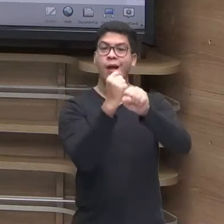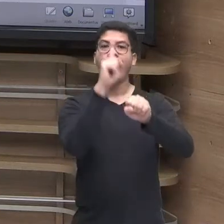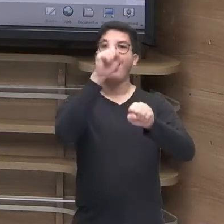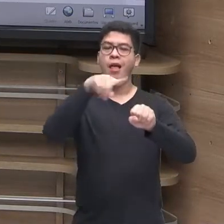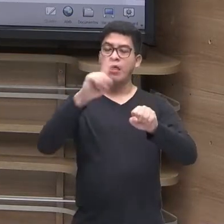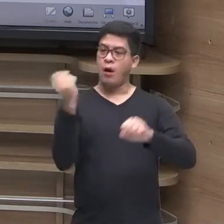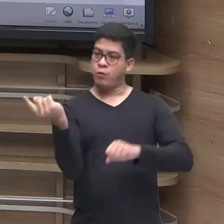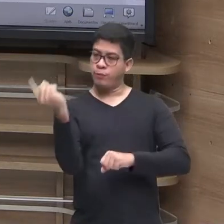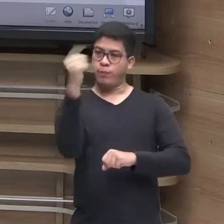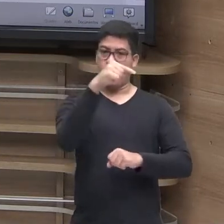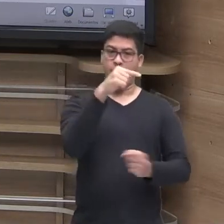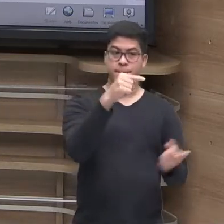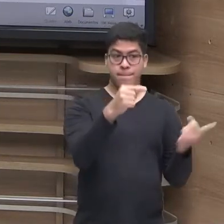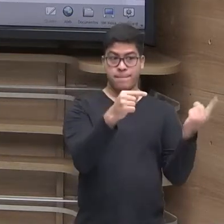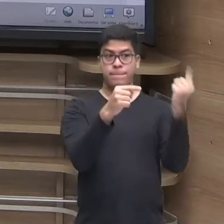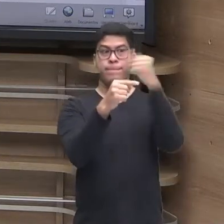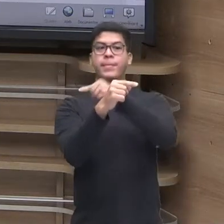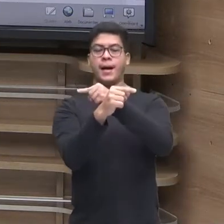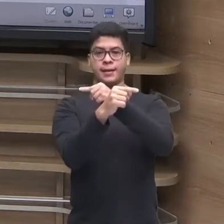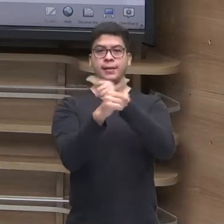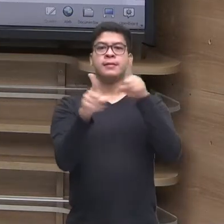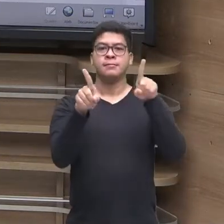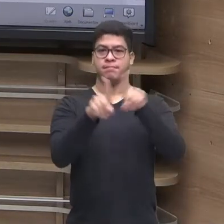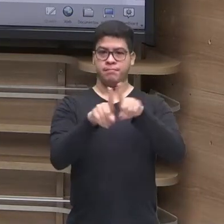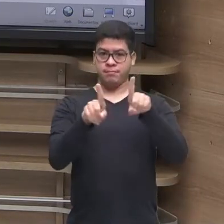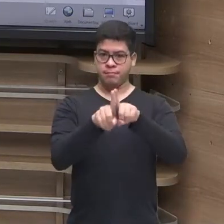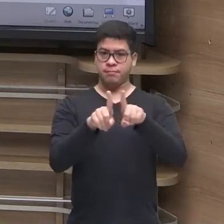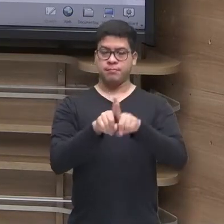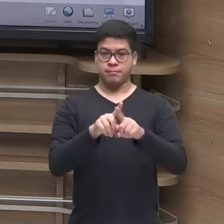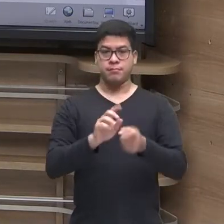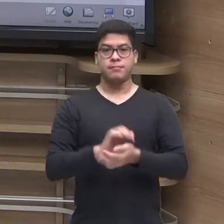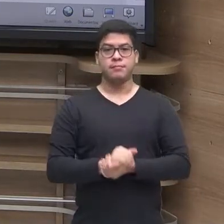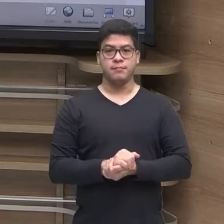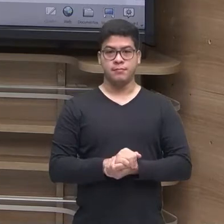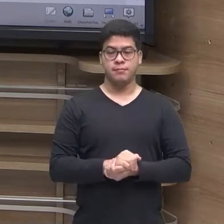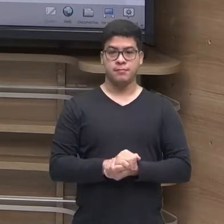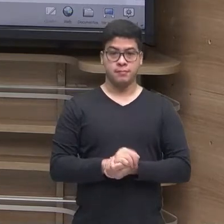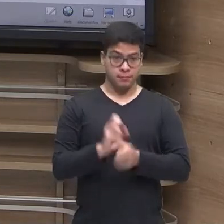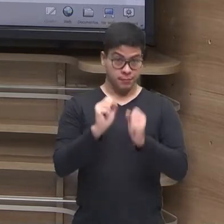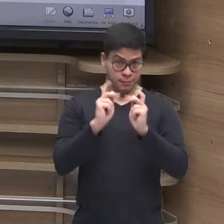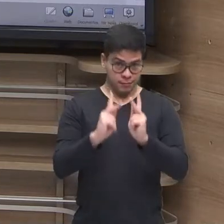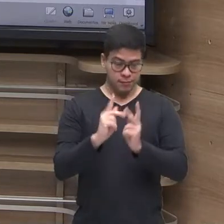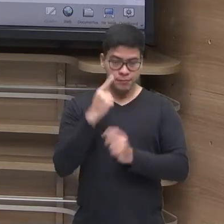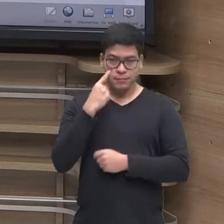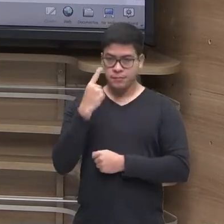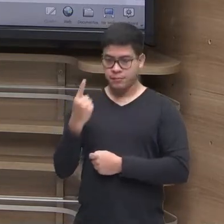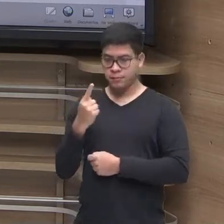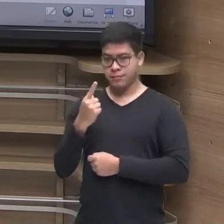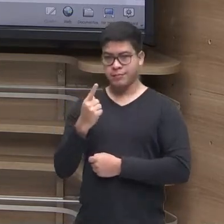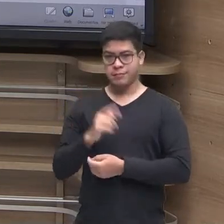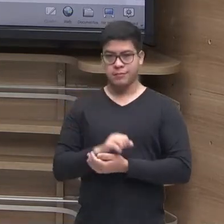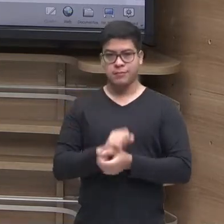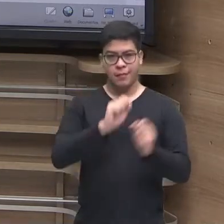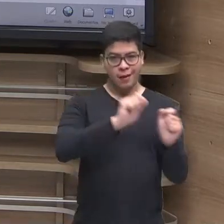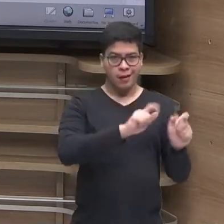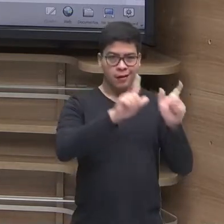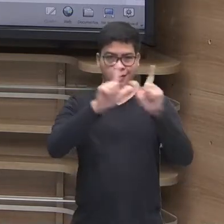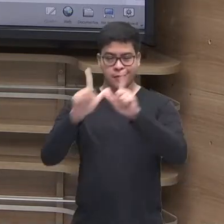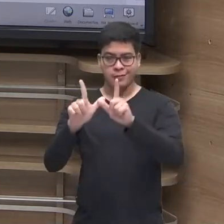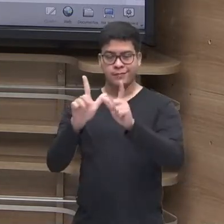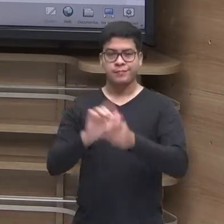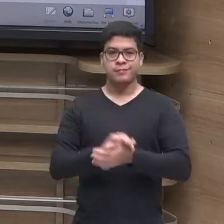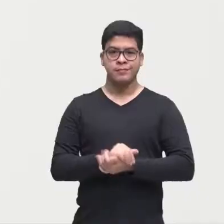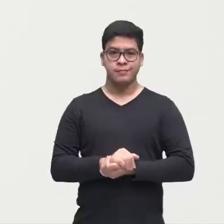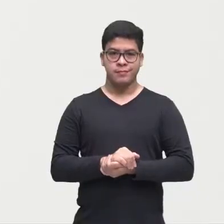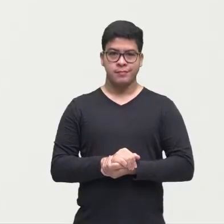tá? Porque o inverso da multiplicação é a divisão, tá bom? Vamos lá para a nossa próxima cartelinha, para a gente ver